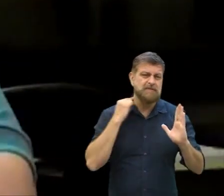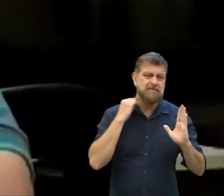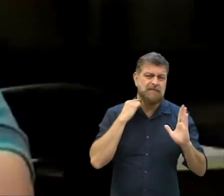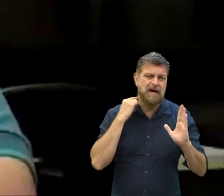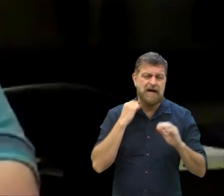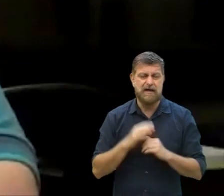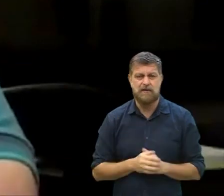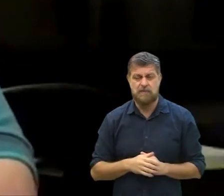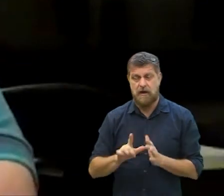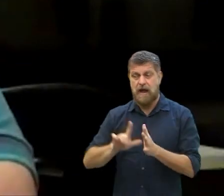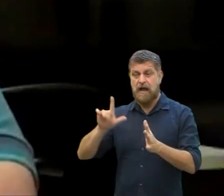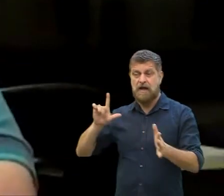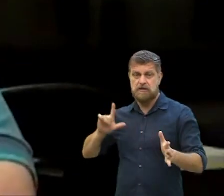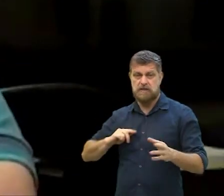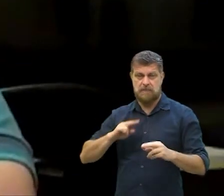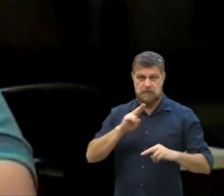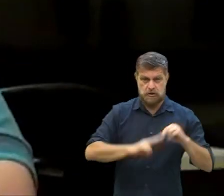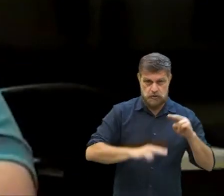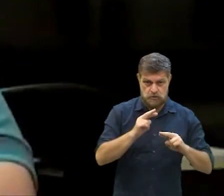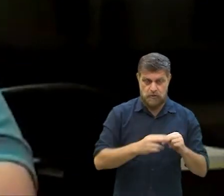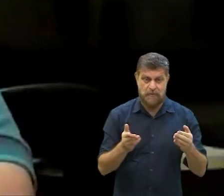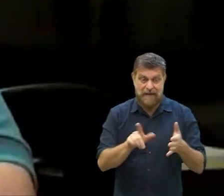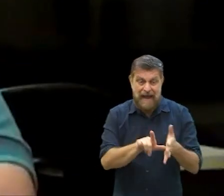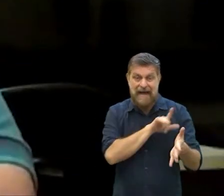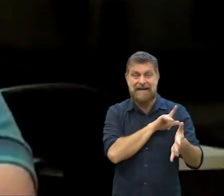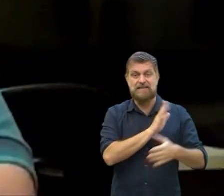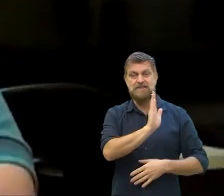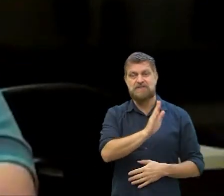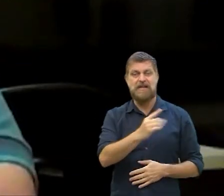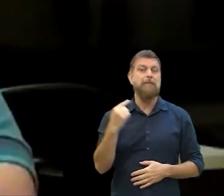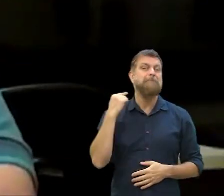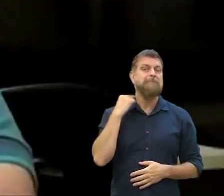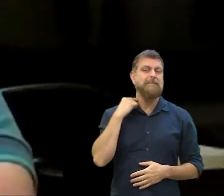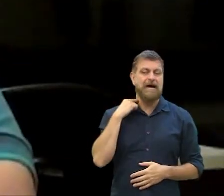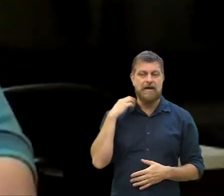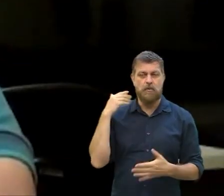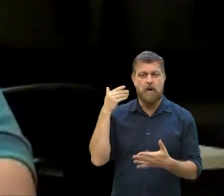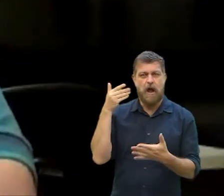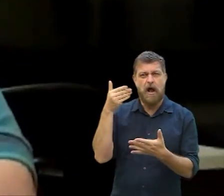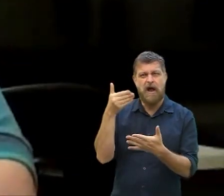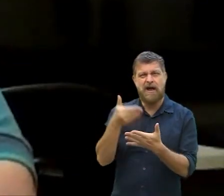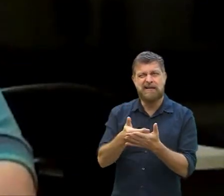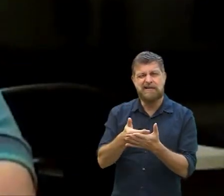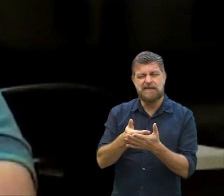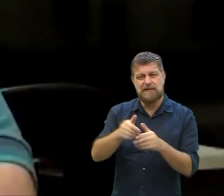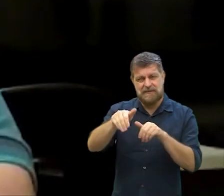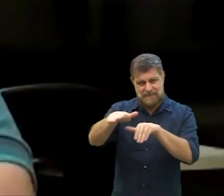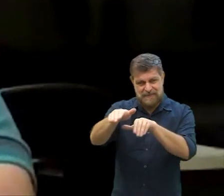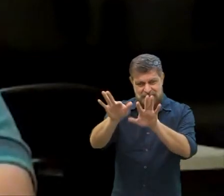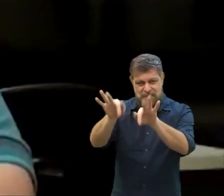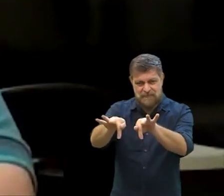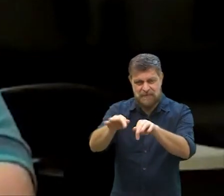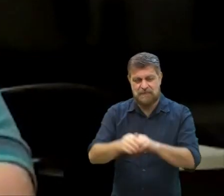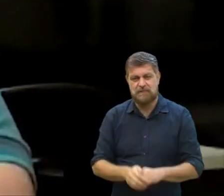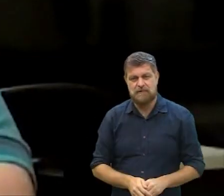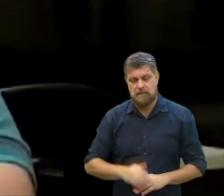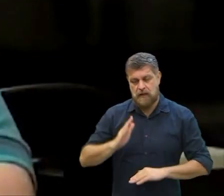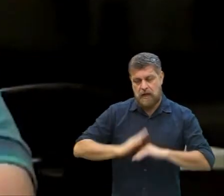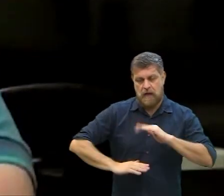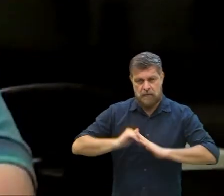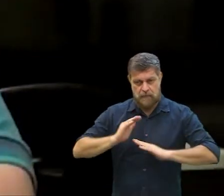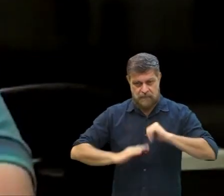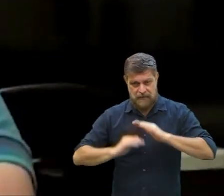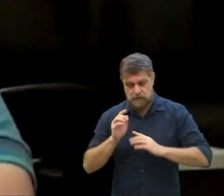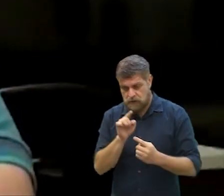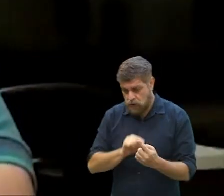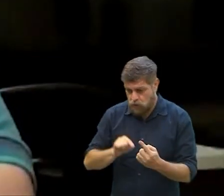maio, antigamente era em junho, agora nós antecipamos para maio até o final de setembro. Então, uma operação